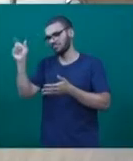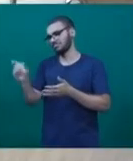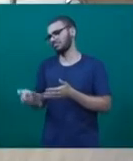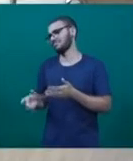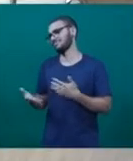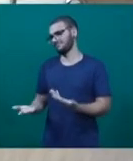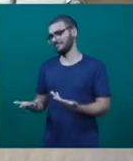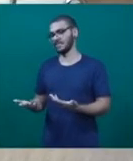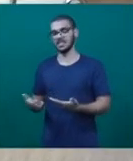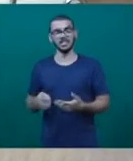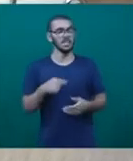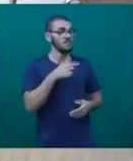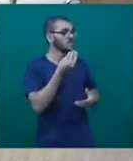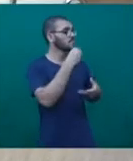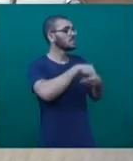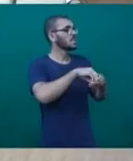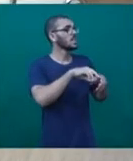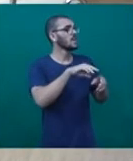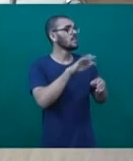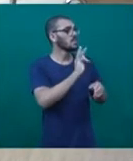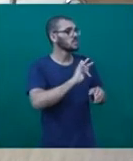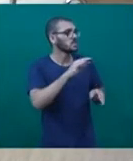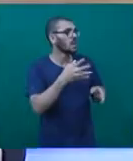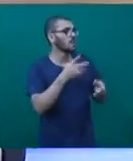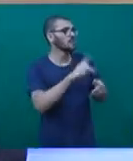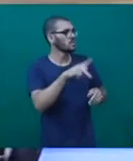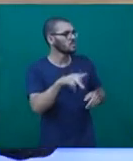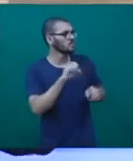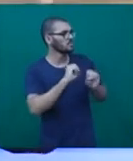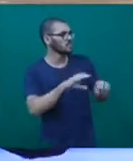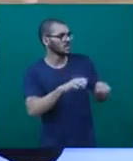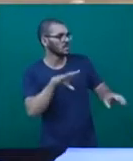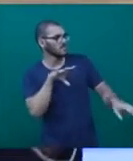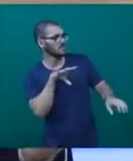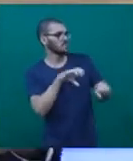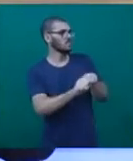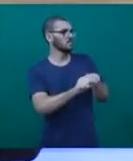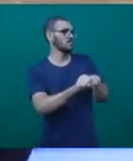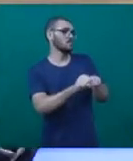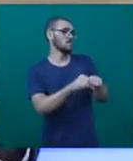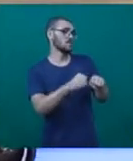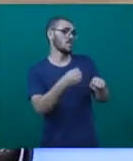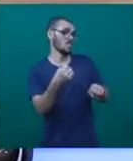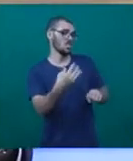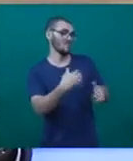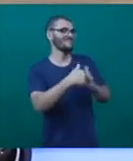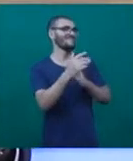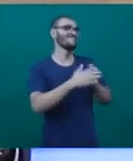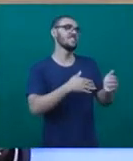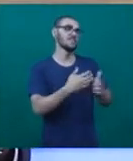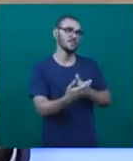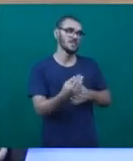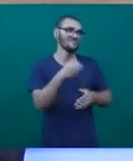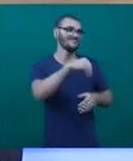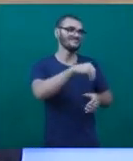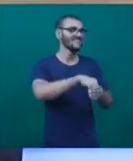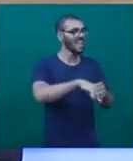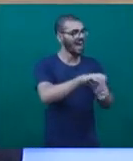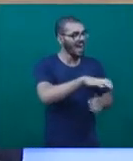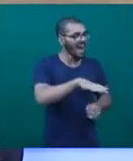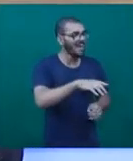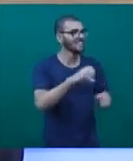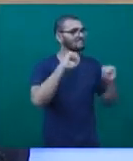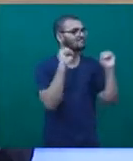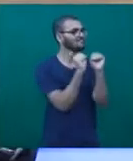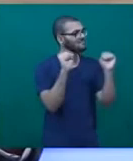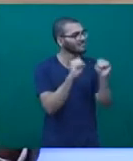que está dentro da faculdade, é um professor, educador e forma novos profissionais para atuarem nessa área da atividade física. A gente pode dizer